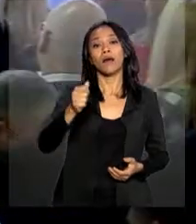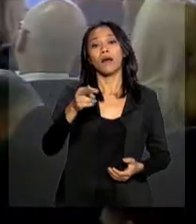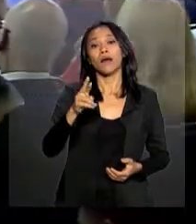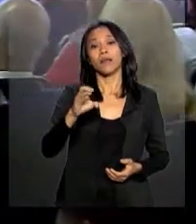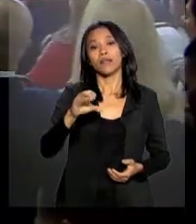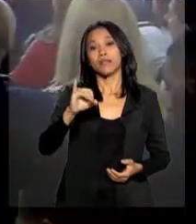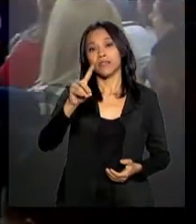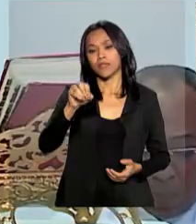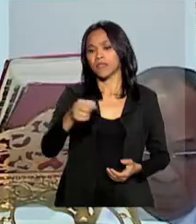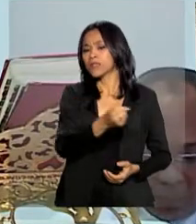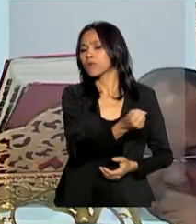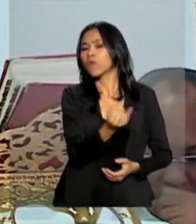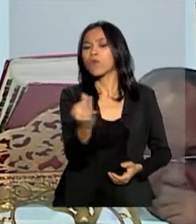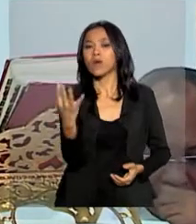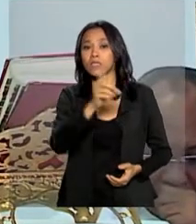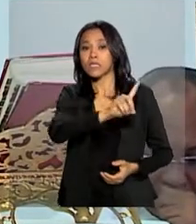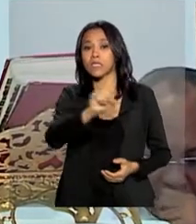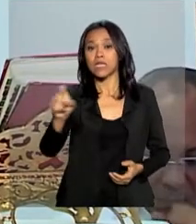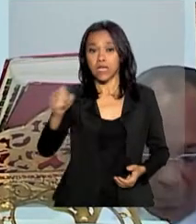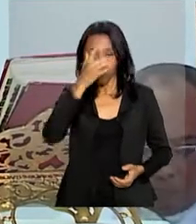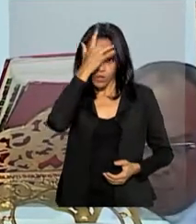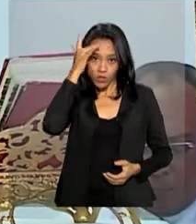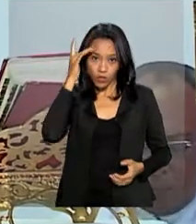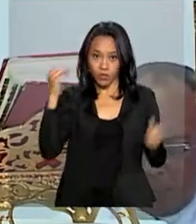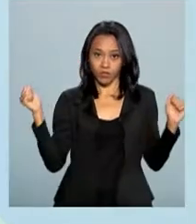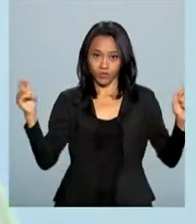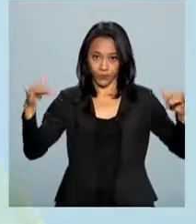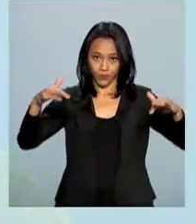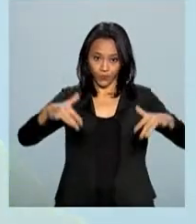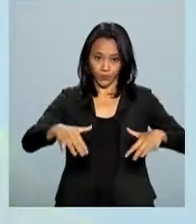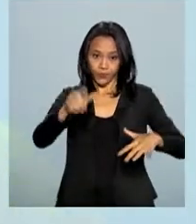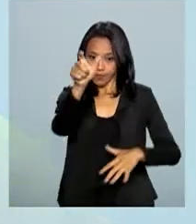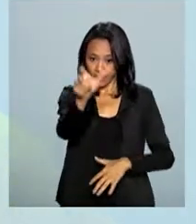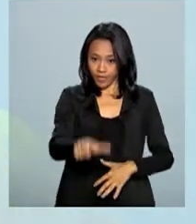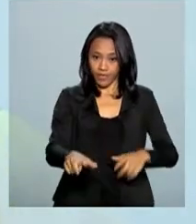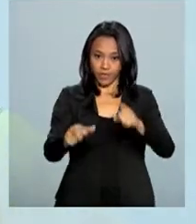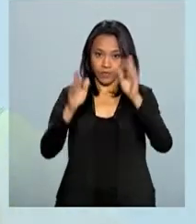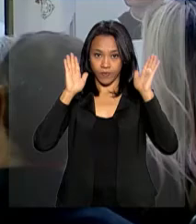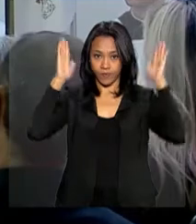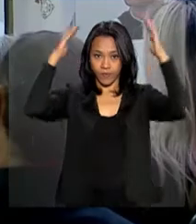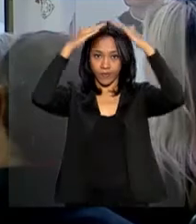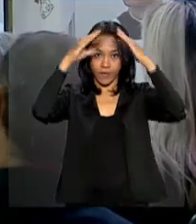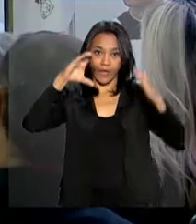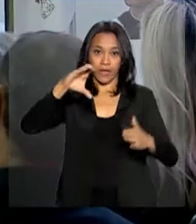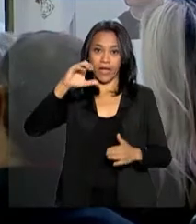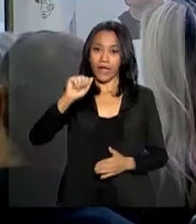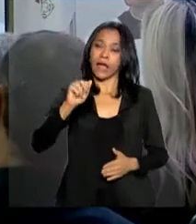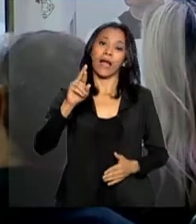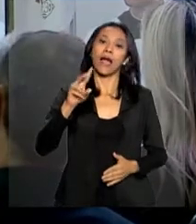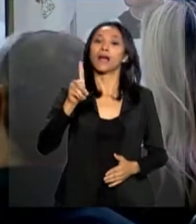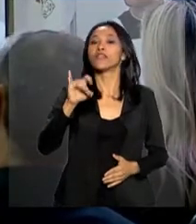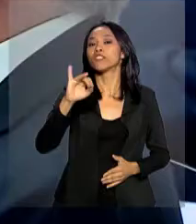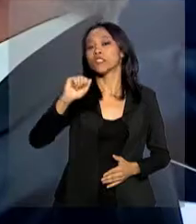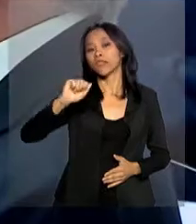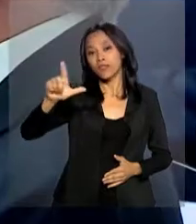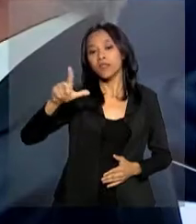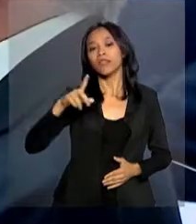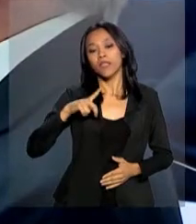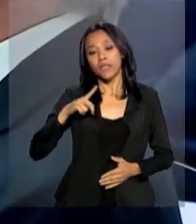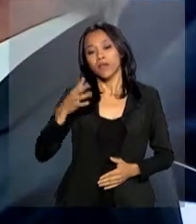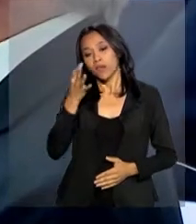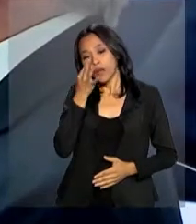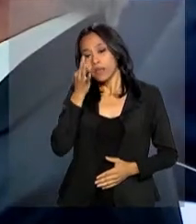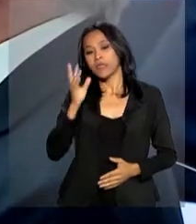100 convidados celebrada pelo arcebispo do rio de janeiro cardeal dom orani tempesta a cerimônia teve a participação do presidente